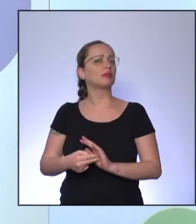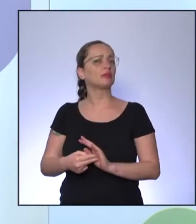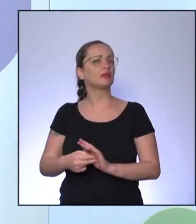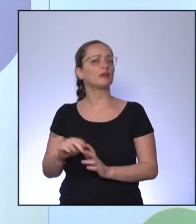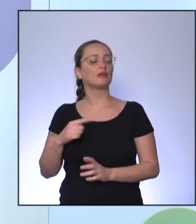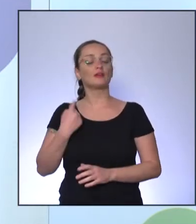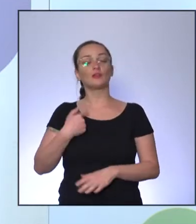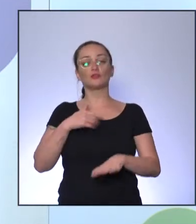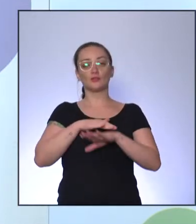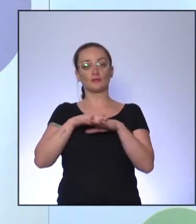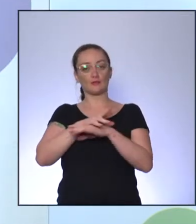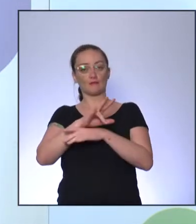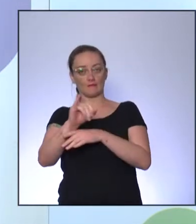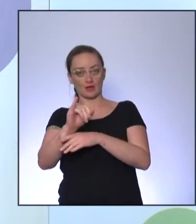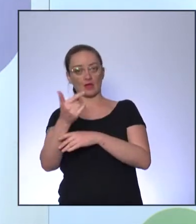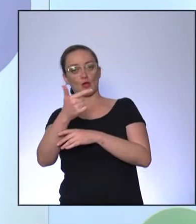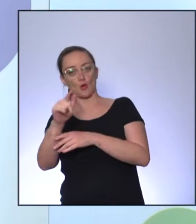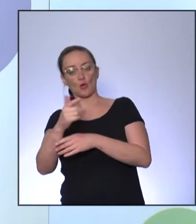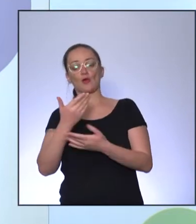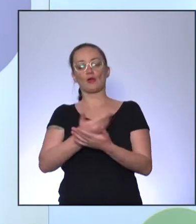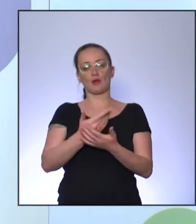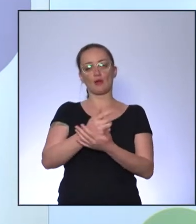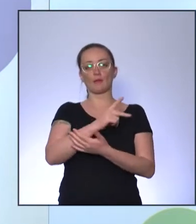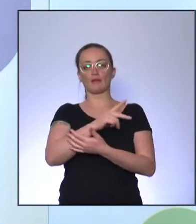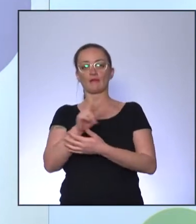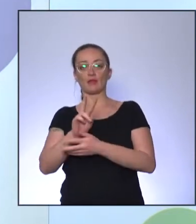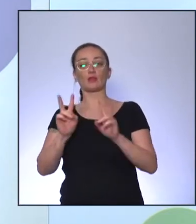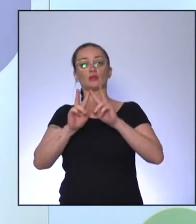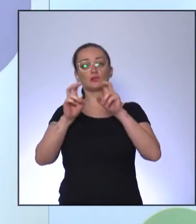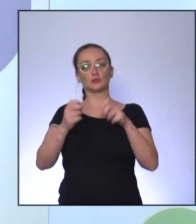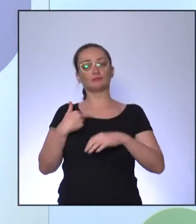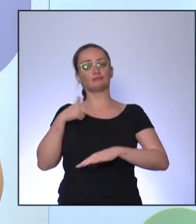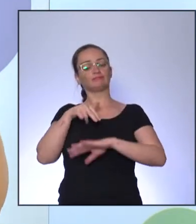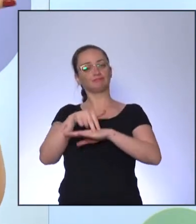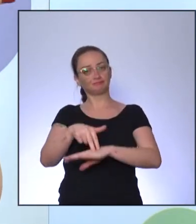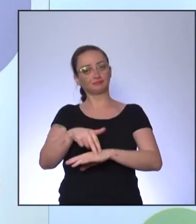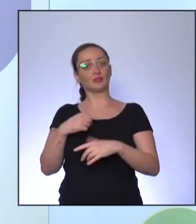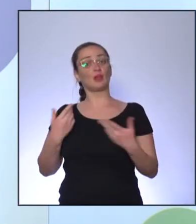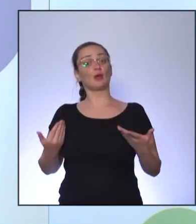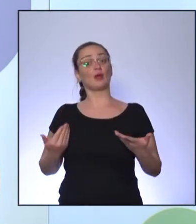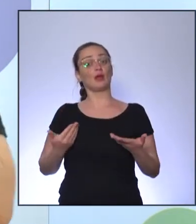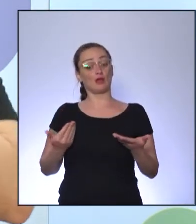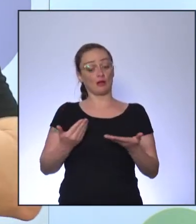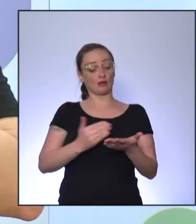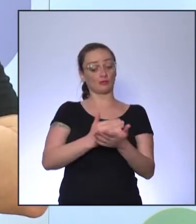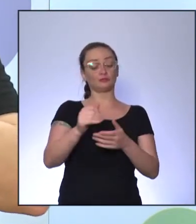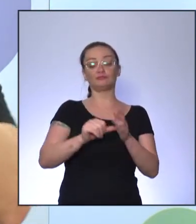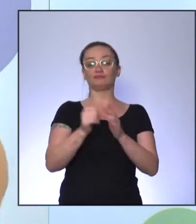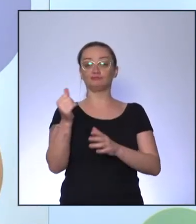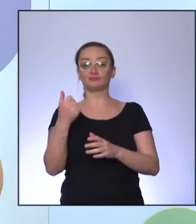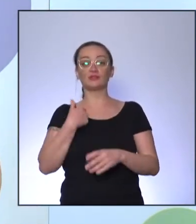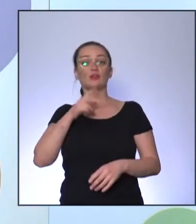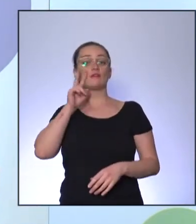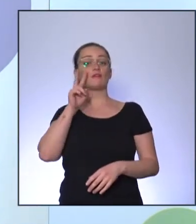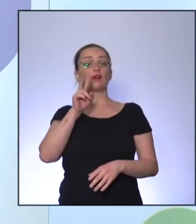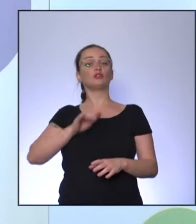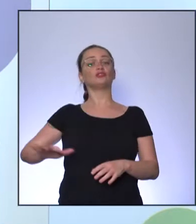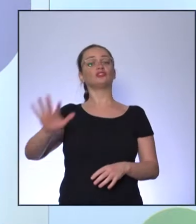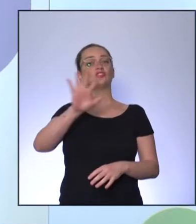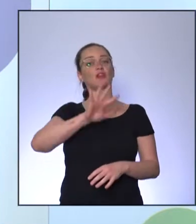vai conversar em outras aulas de PV, a questão do protagonismo. Nesse primeiro momento, a gente vai olhar um pouquinho nele no